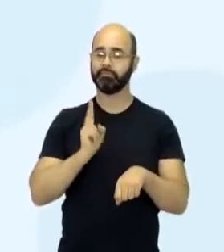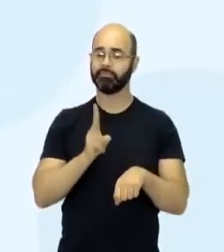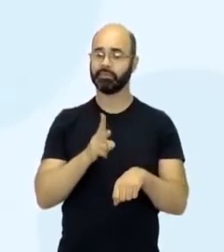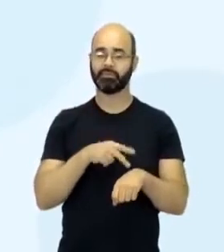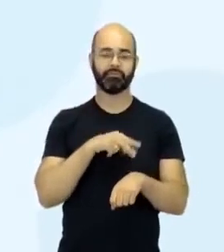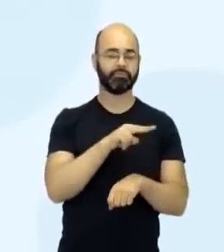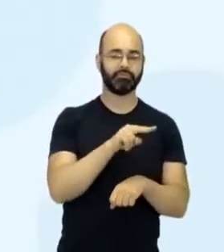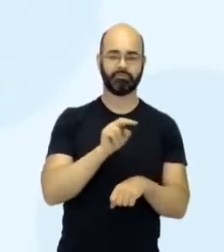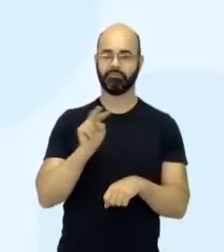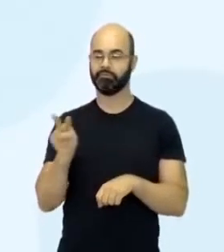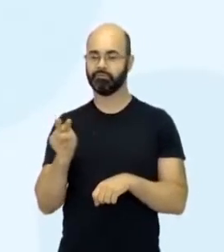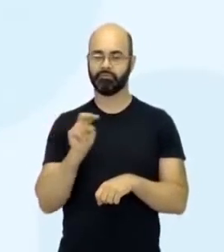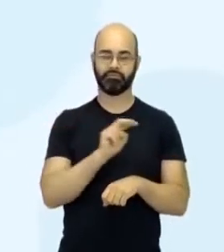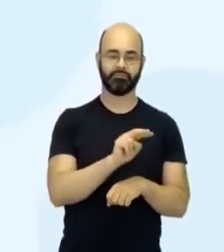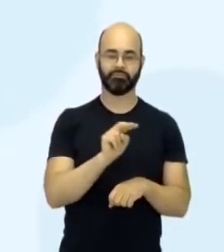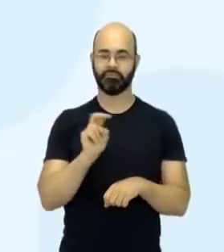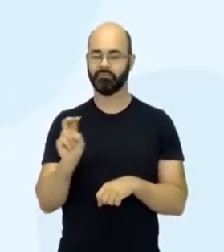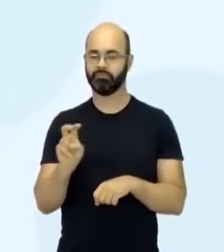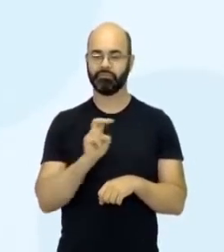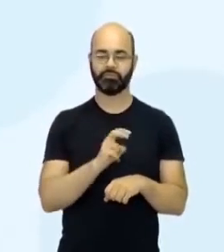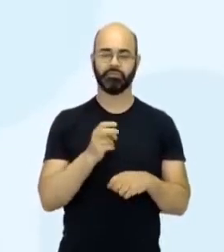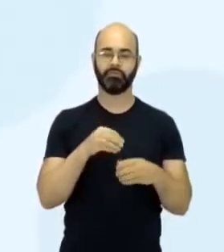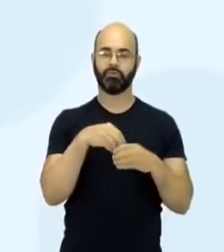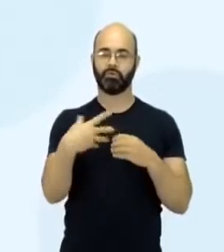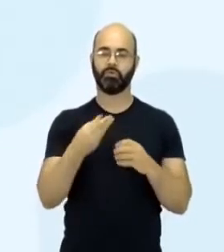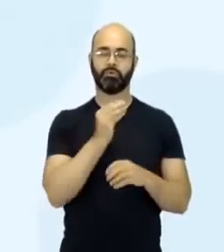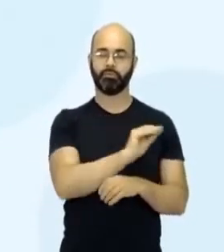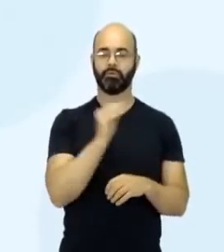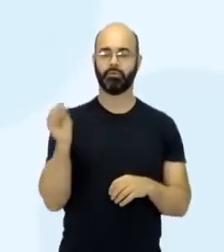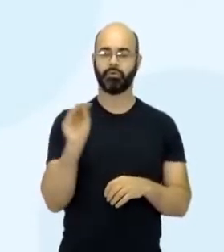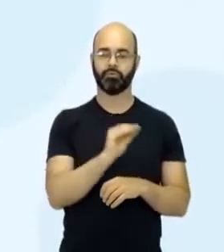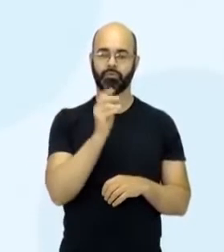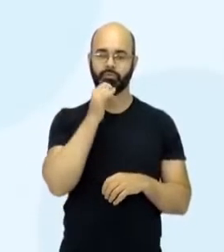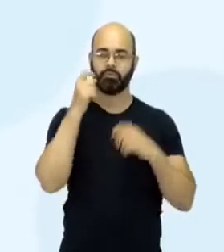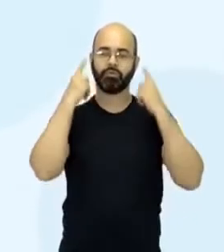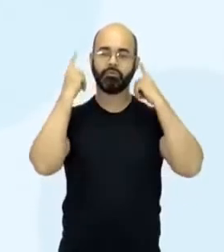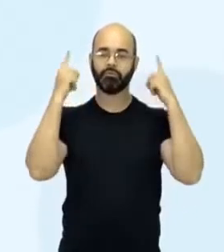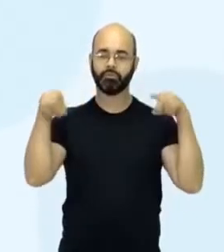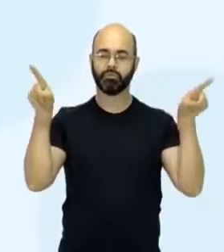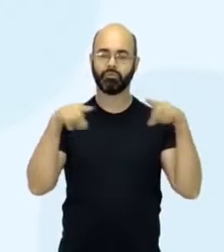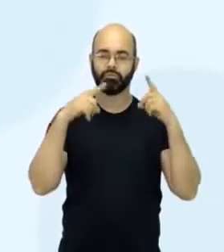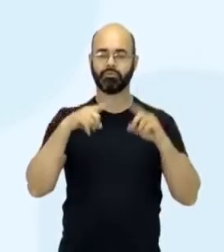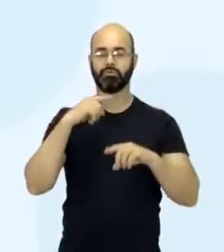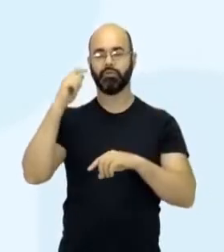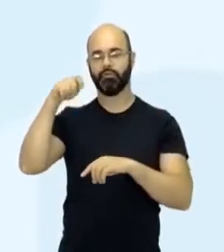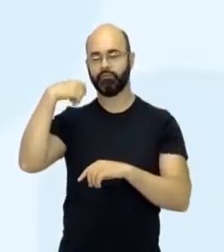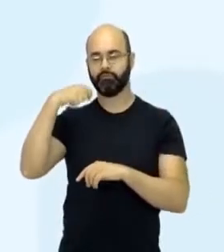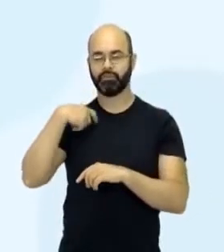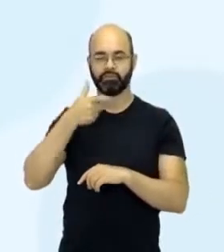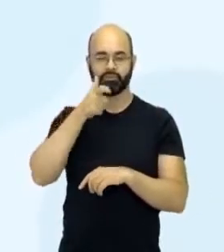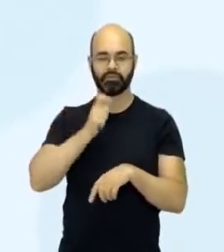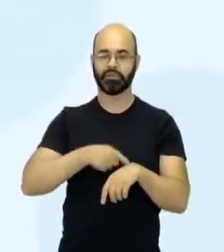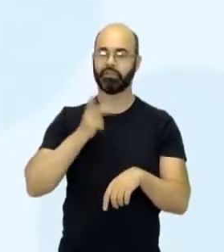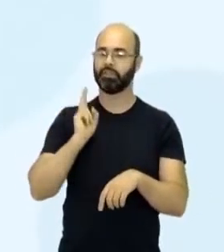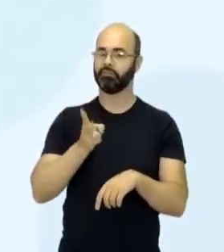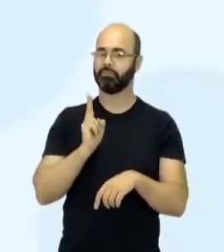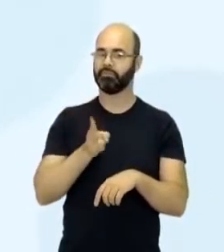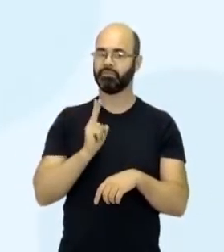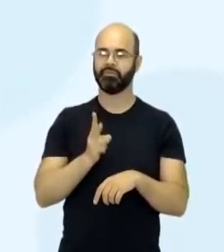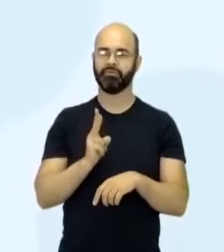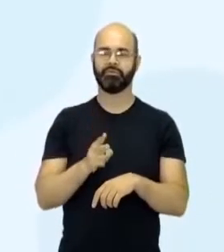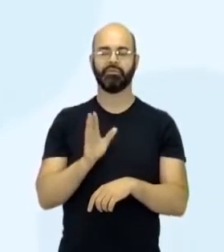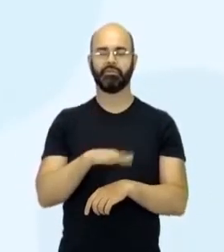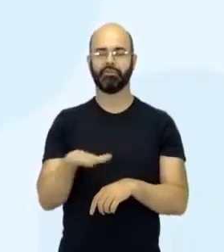simultaneamente, postar conteúdos e ouvir música ao mesmo tempo em que se assiste um vídeo. São atividades comuns de